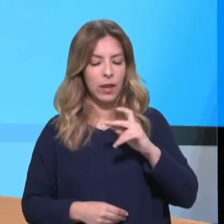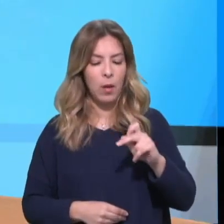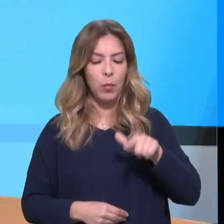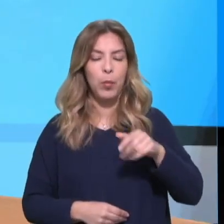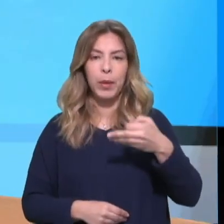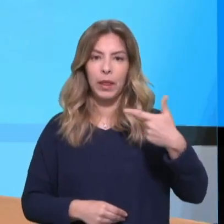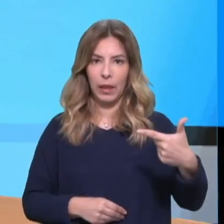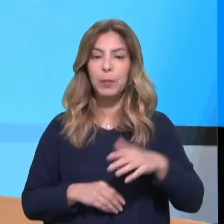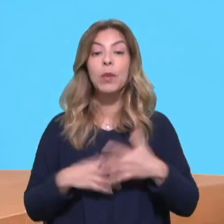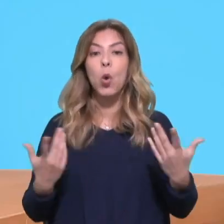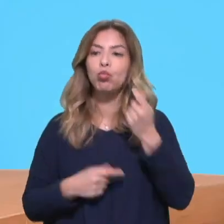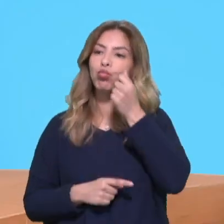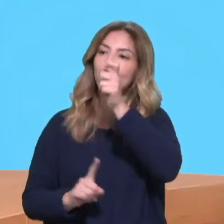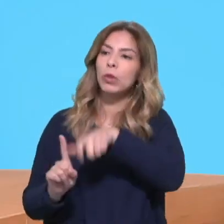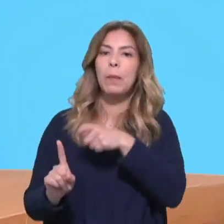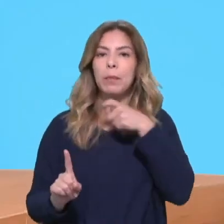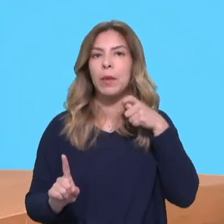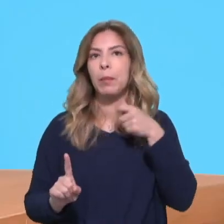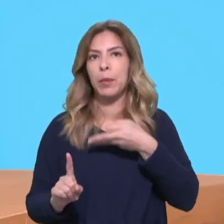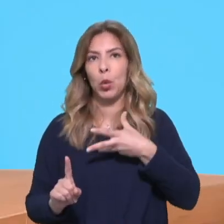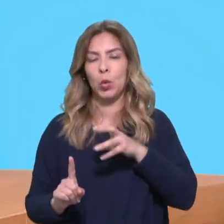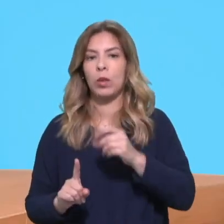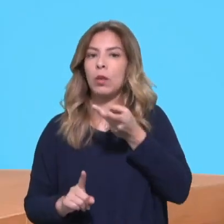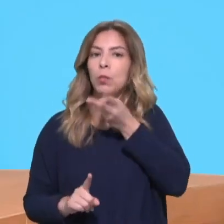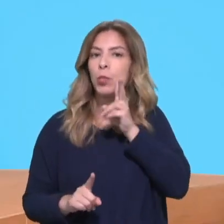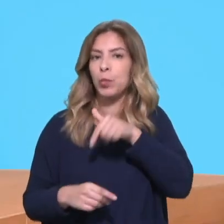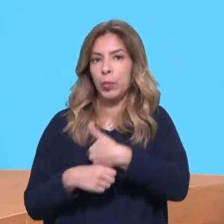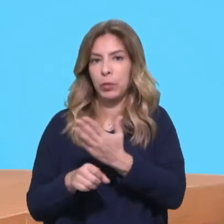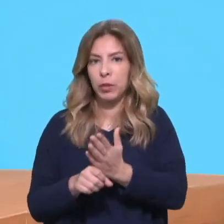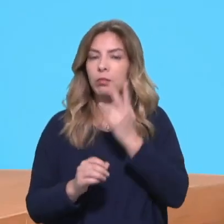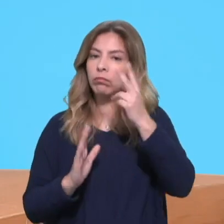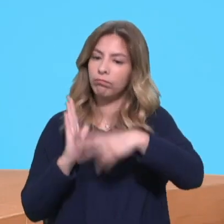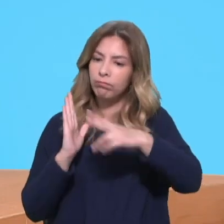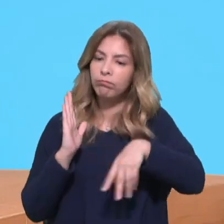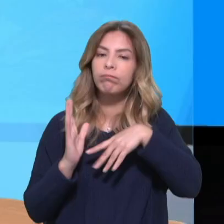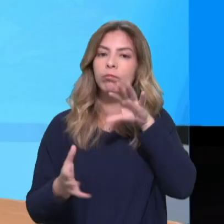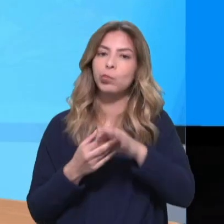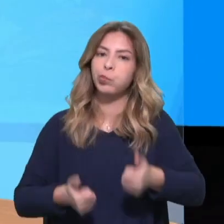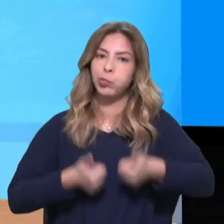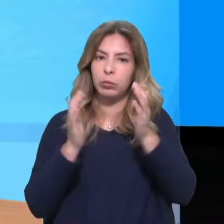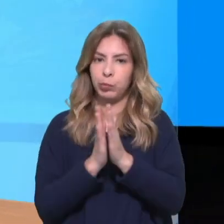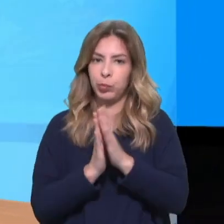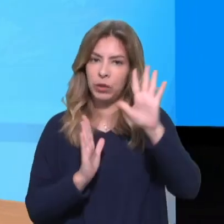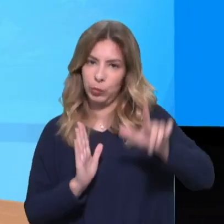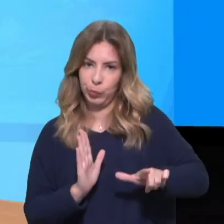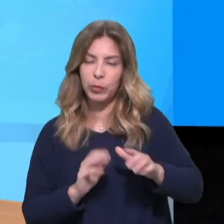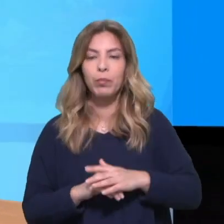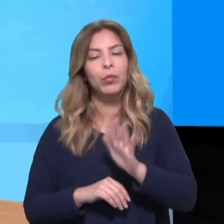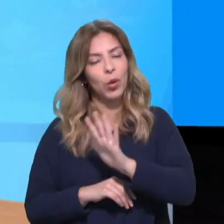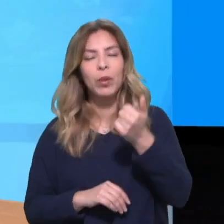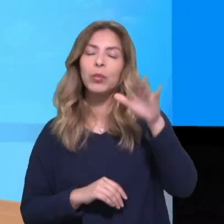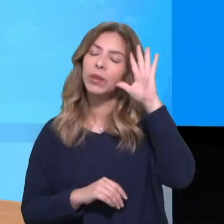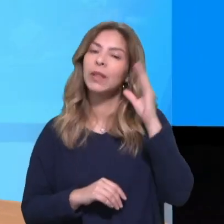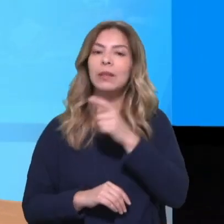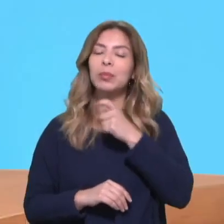Recebemos agora o Padre Pedro Lourenço, diretor do Departamento de Liturgia do Patriarcado de Lisboa. Olá, boa tarde, Padre Pedro. Obrigada por estar na